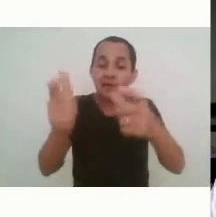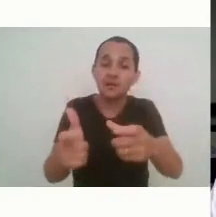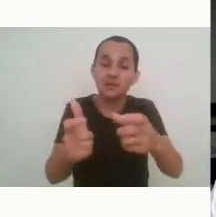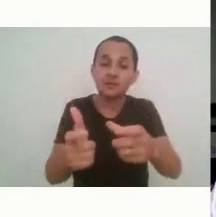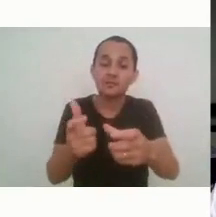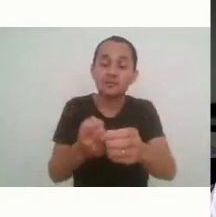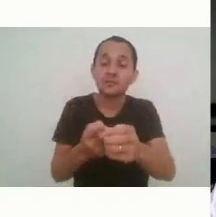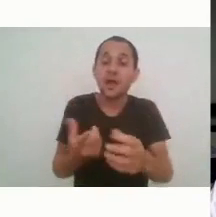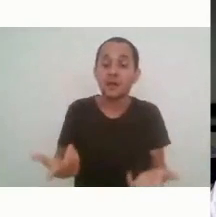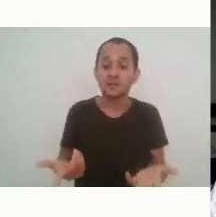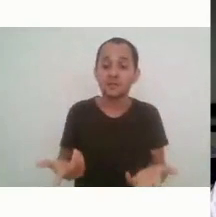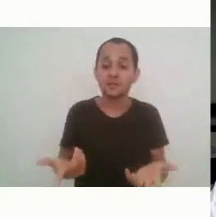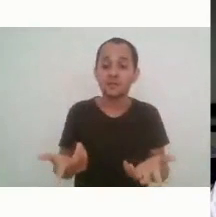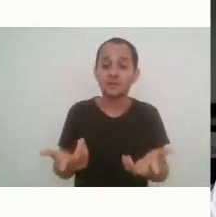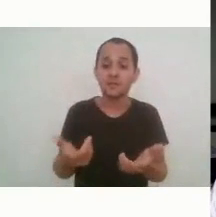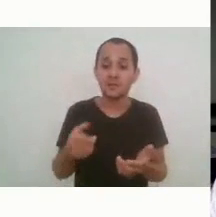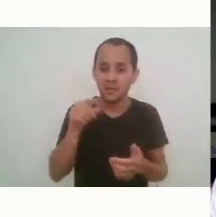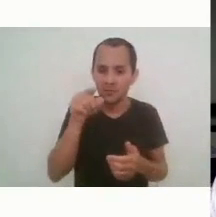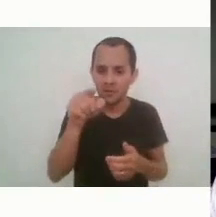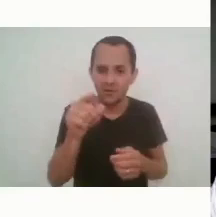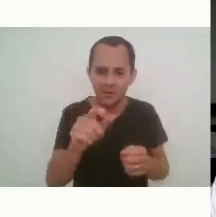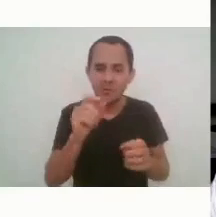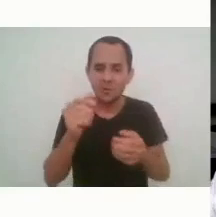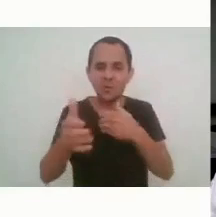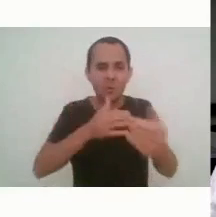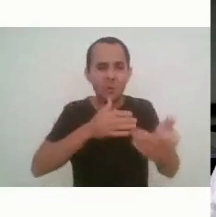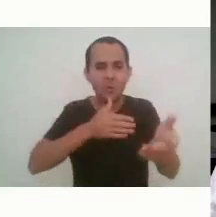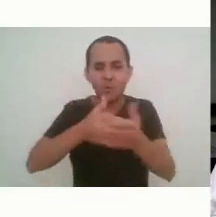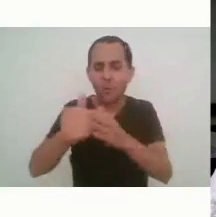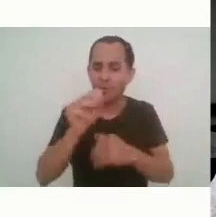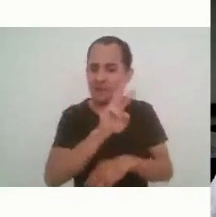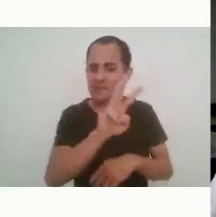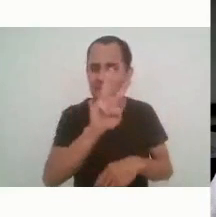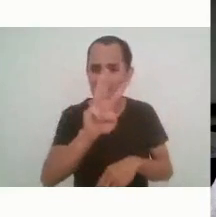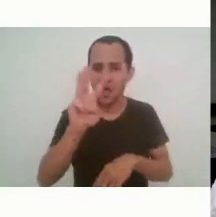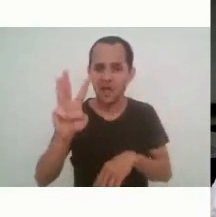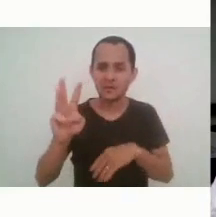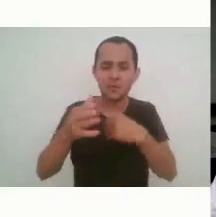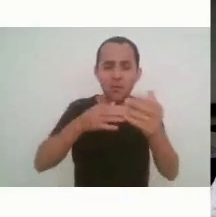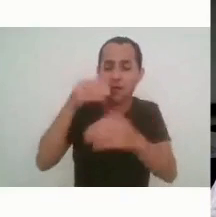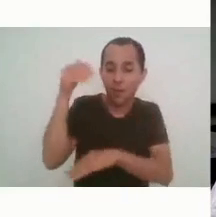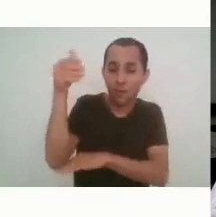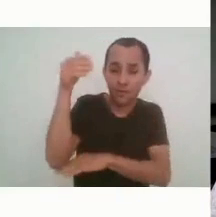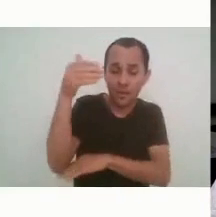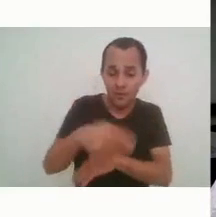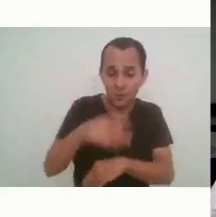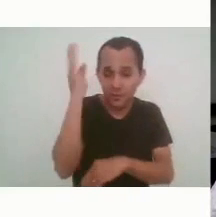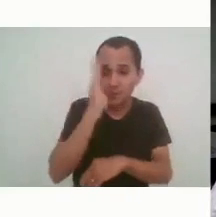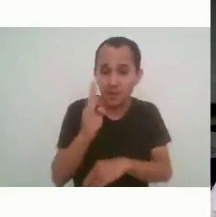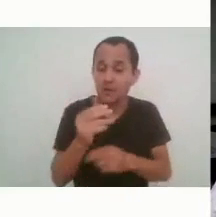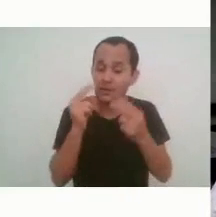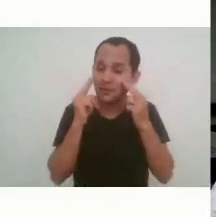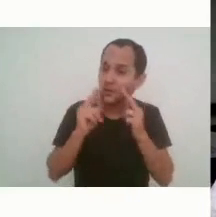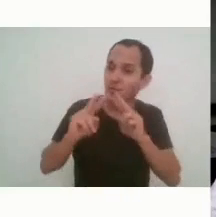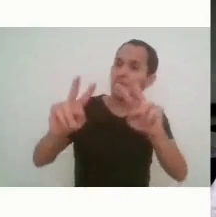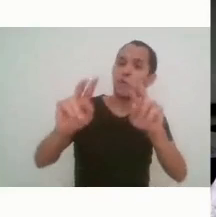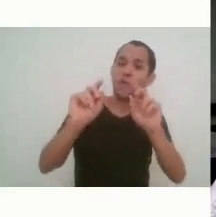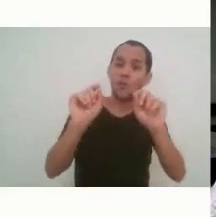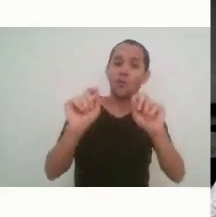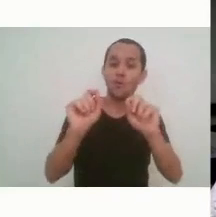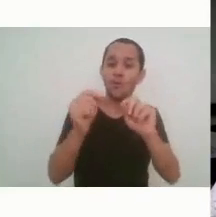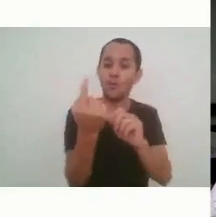E você abre qualquer site de qualquer hotel no Brasil, você verá apenas uma